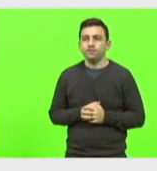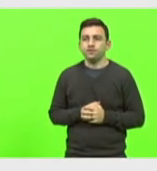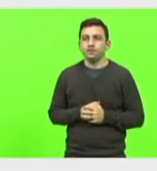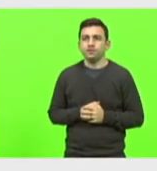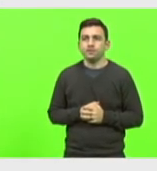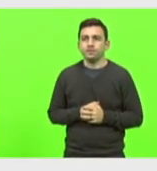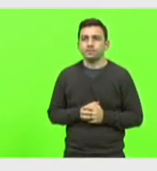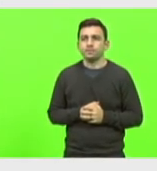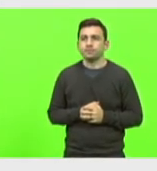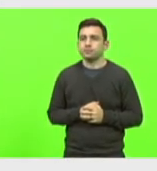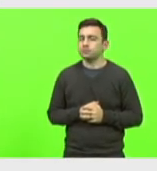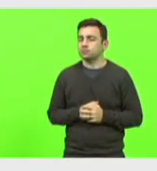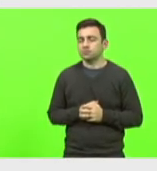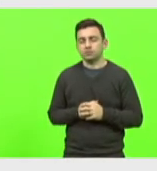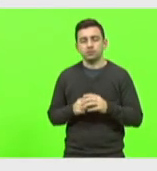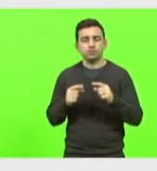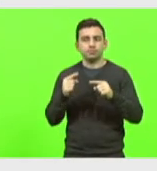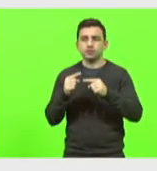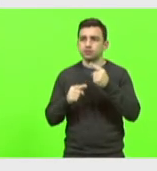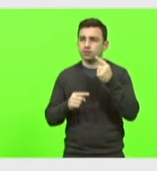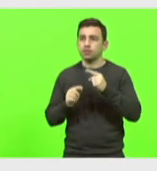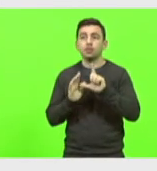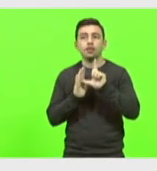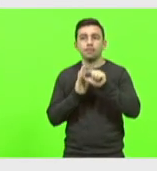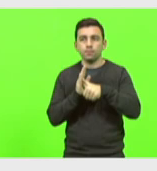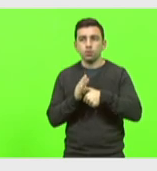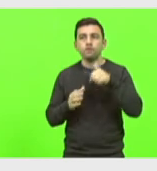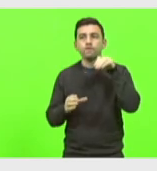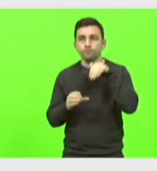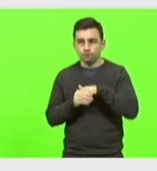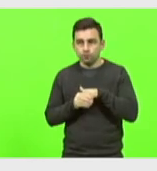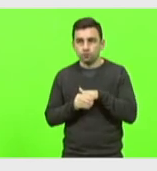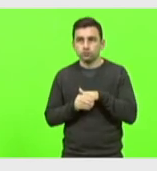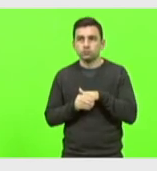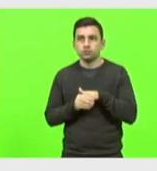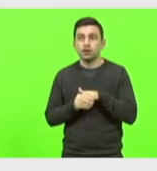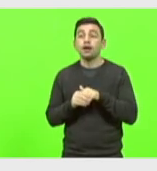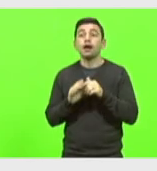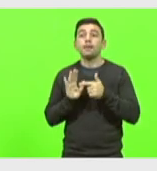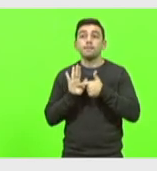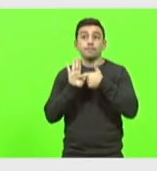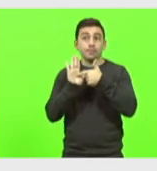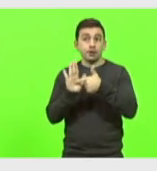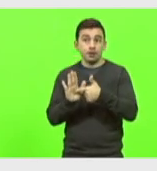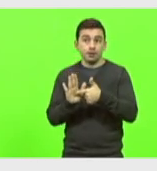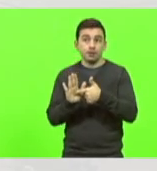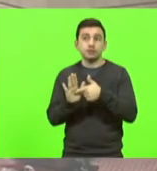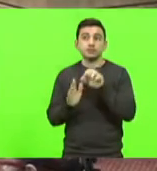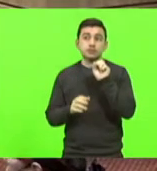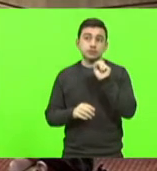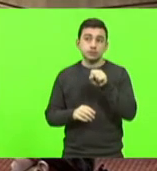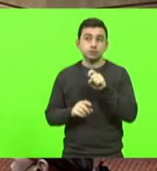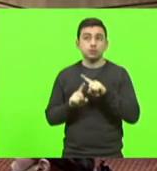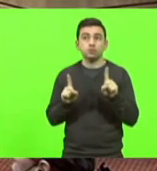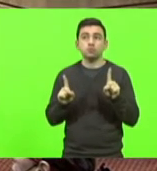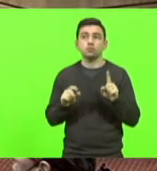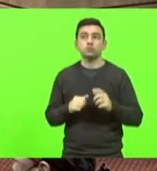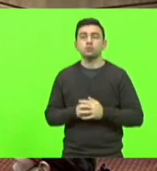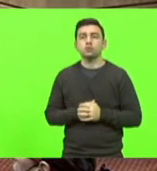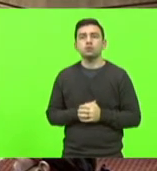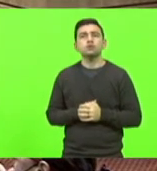e não é assim que aparece depois do voto votou Aparece sim não e